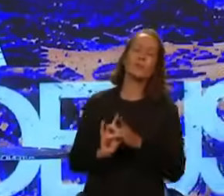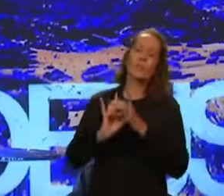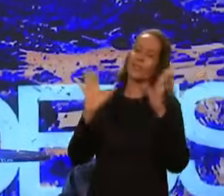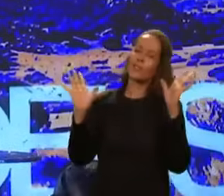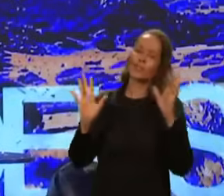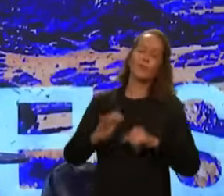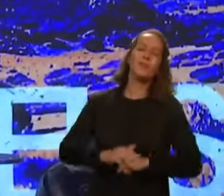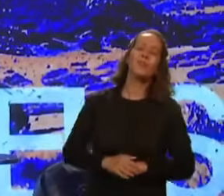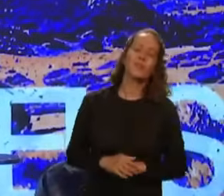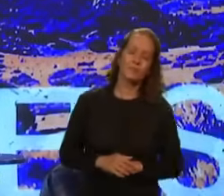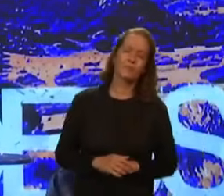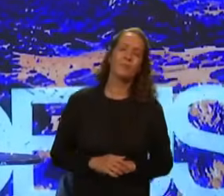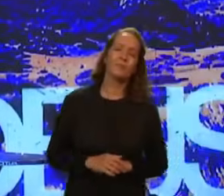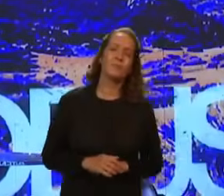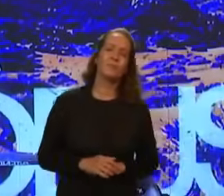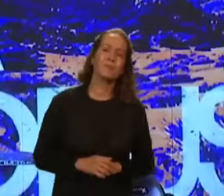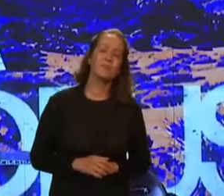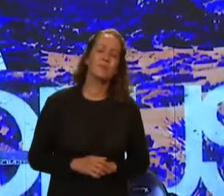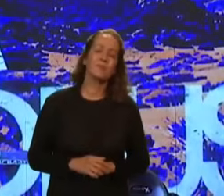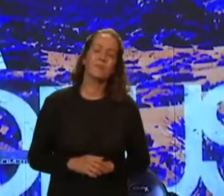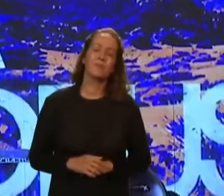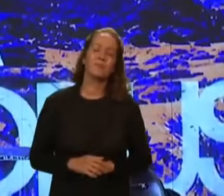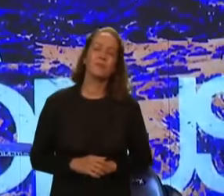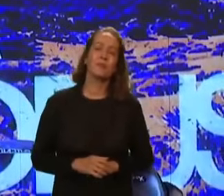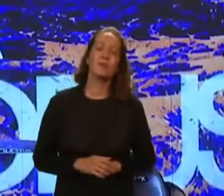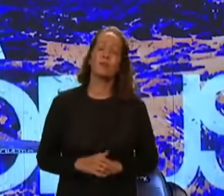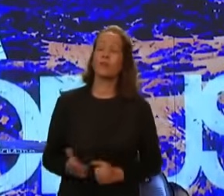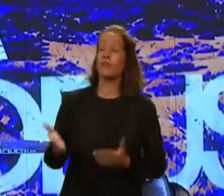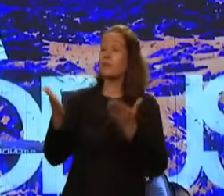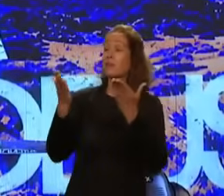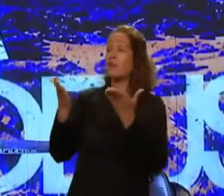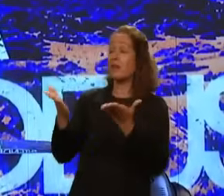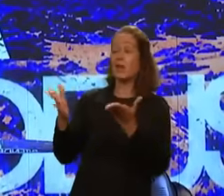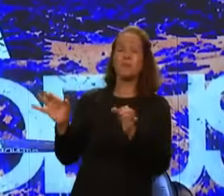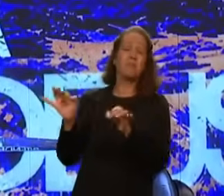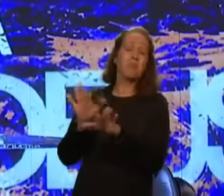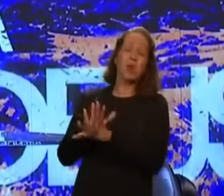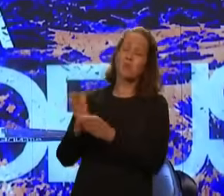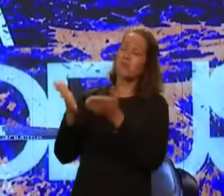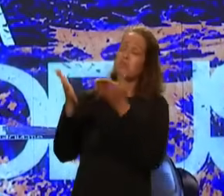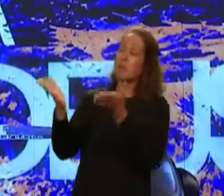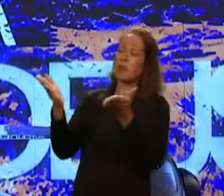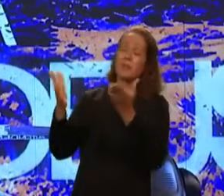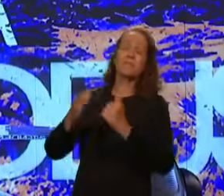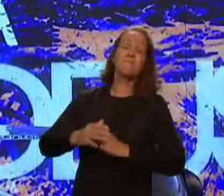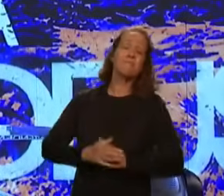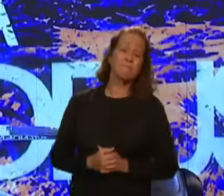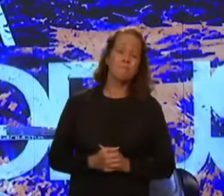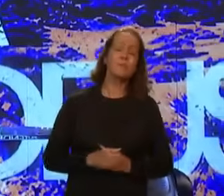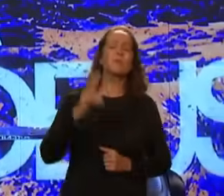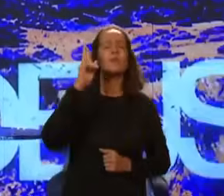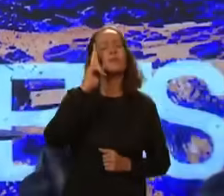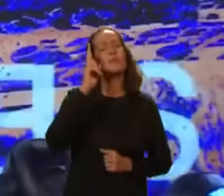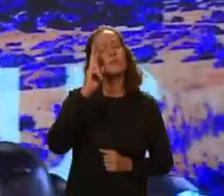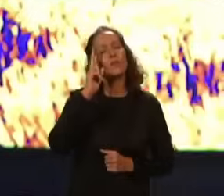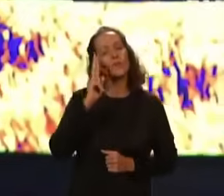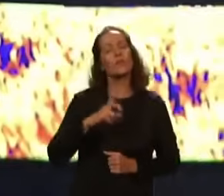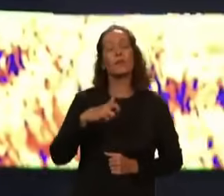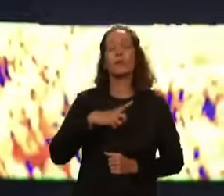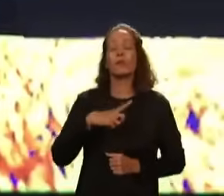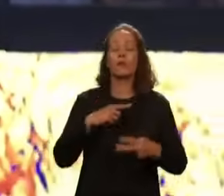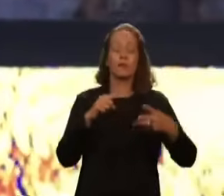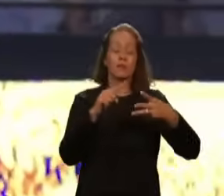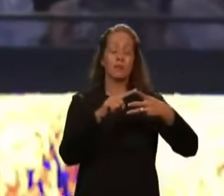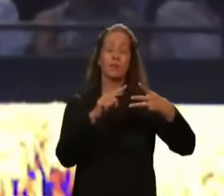Ele é o que Ele é, né? E nessa história, o que que nós vemos? Três tipos